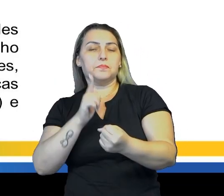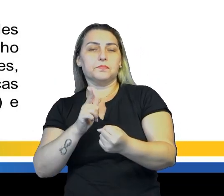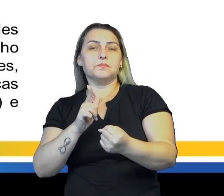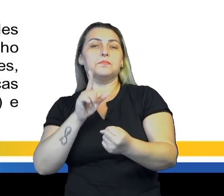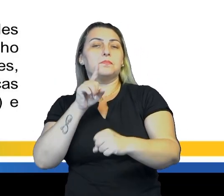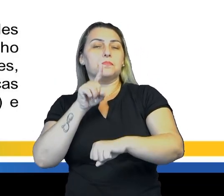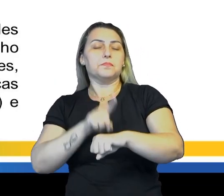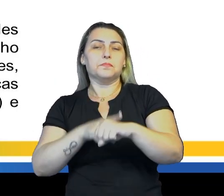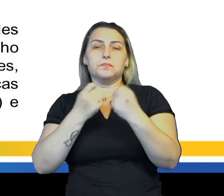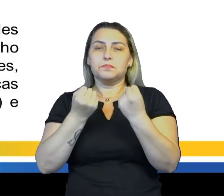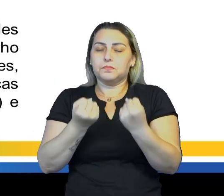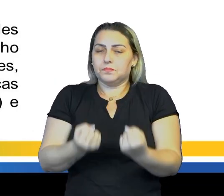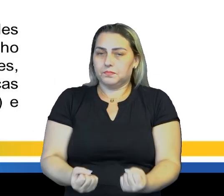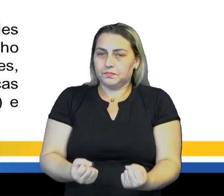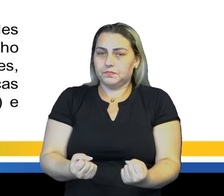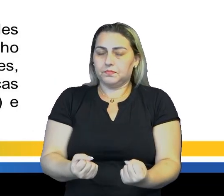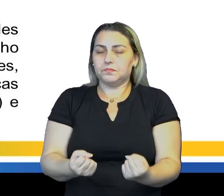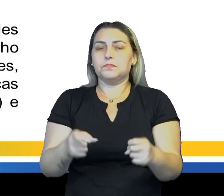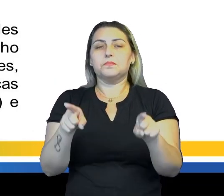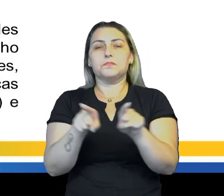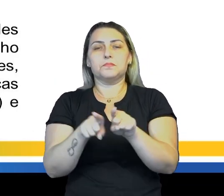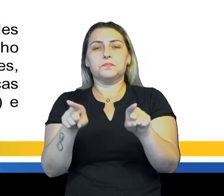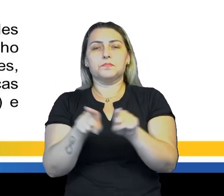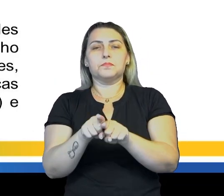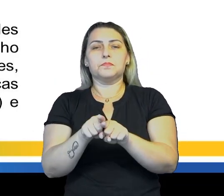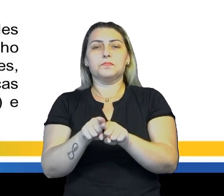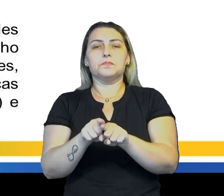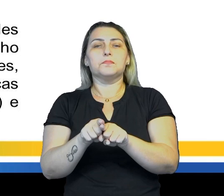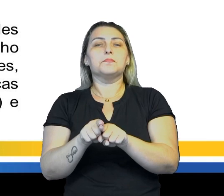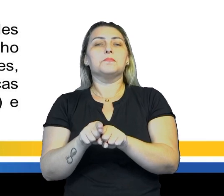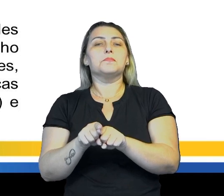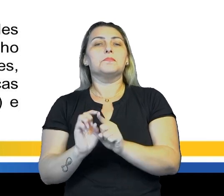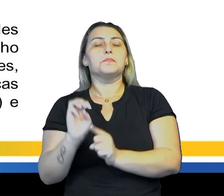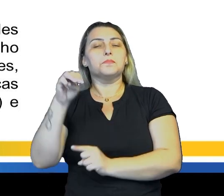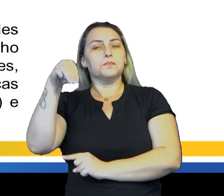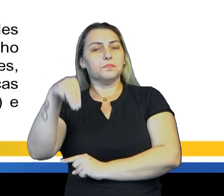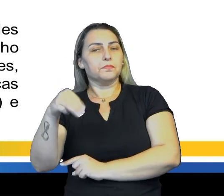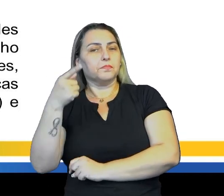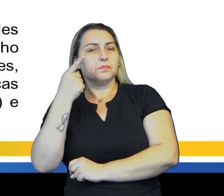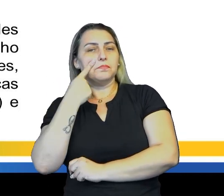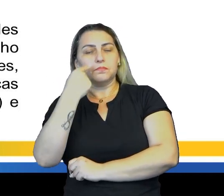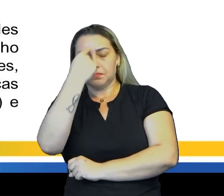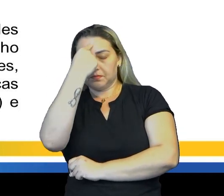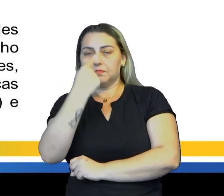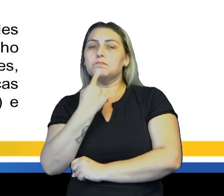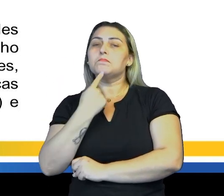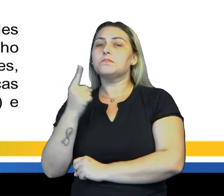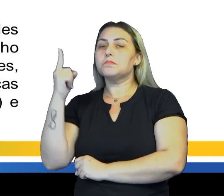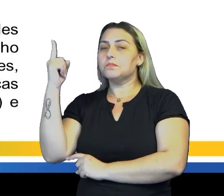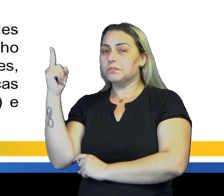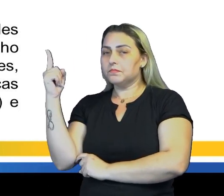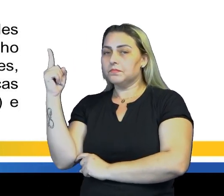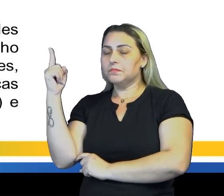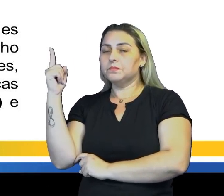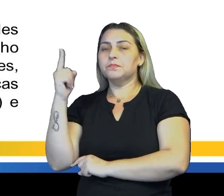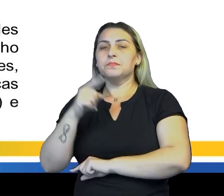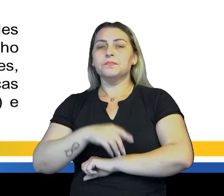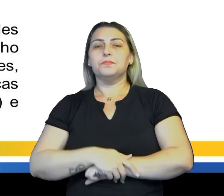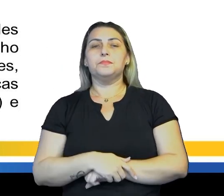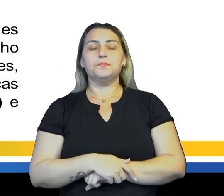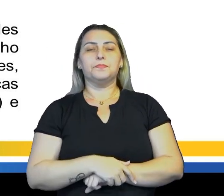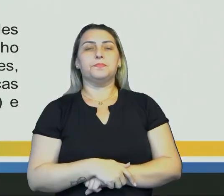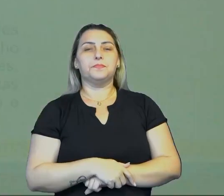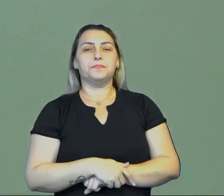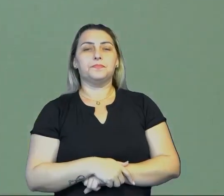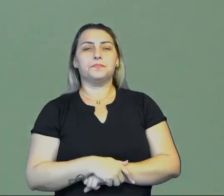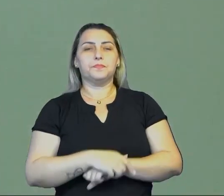por tempo peso quilogramas e o metros então Observe bem essa imagem que essa daí é só uma imagem ilustrativa da